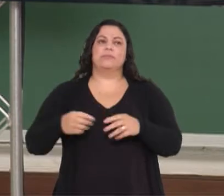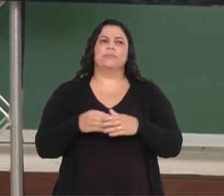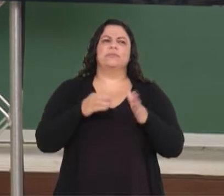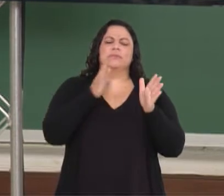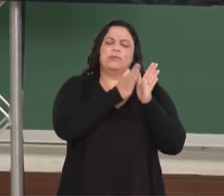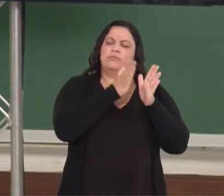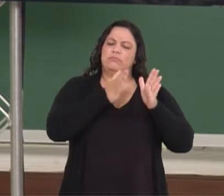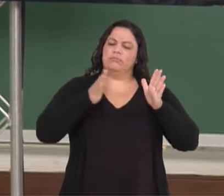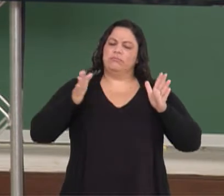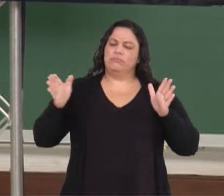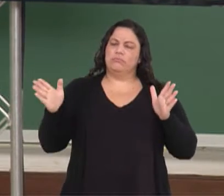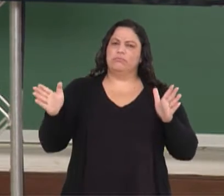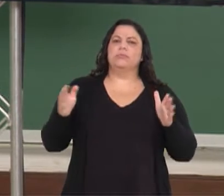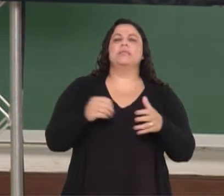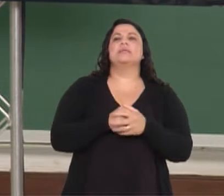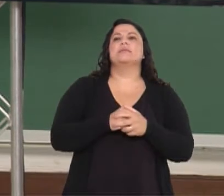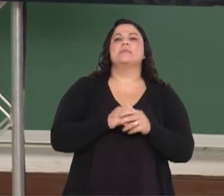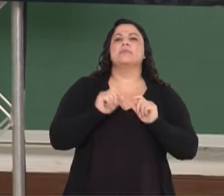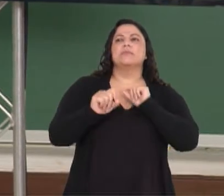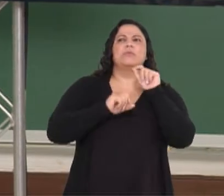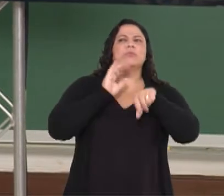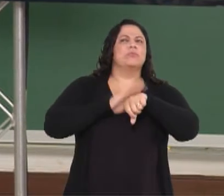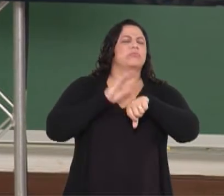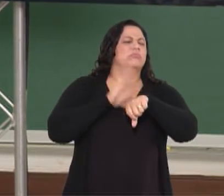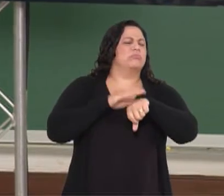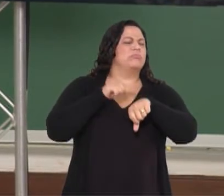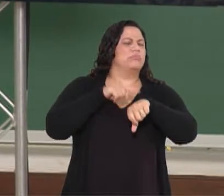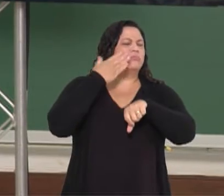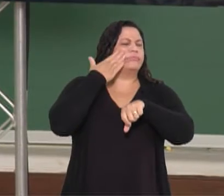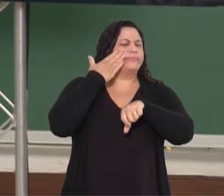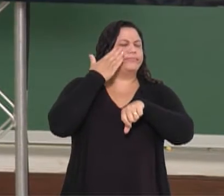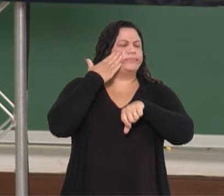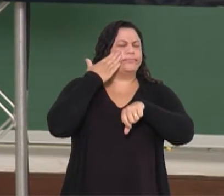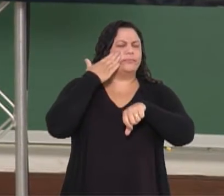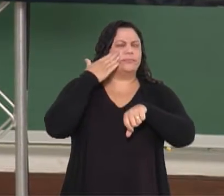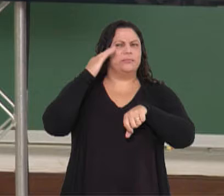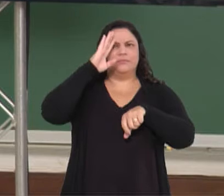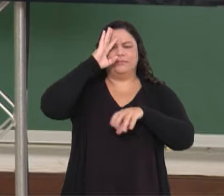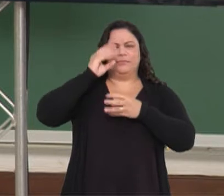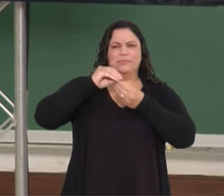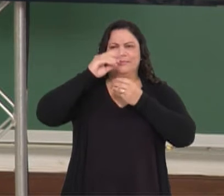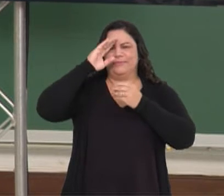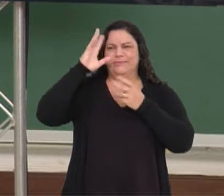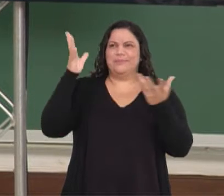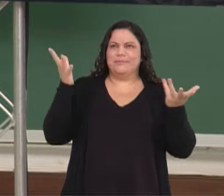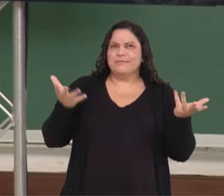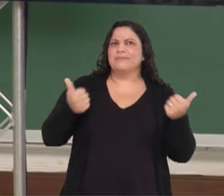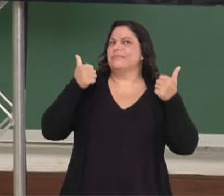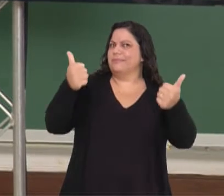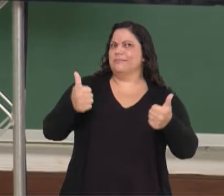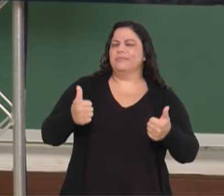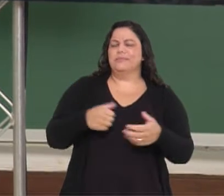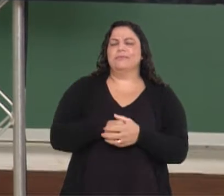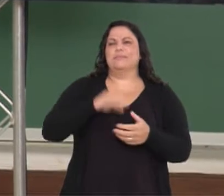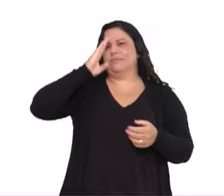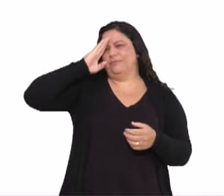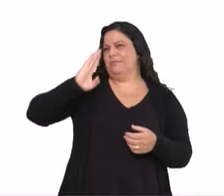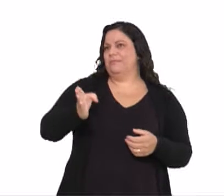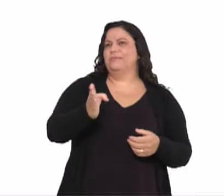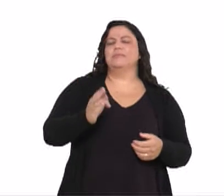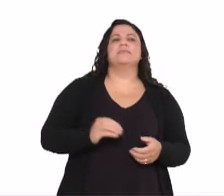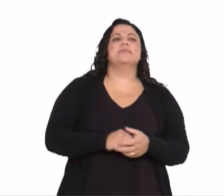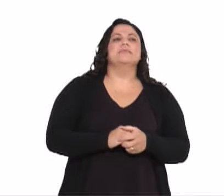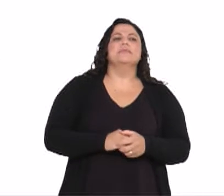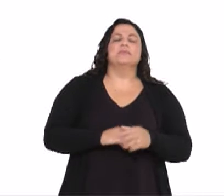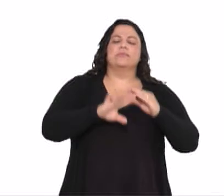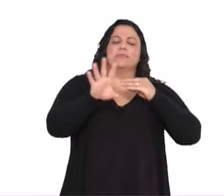Primeiro passo. Professor, com o tempo eu vou saber esses passos de cabeça? Vai. Primeiro passo, completa o polinômio caso